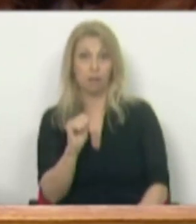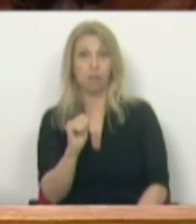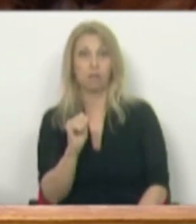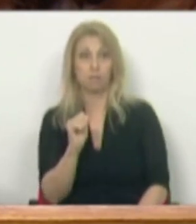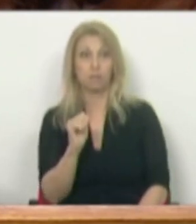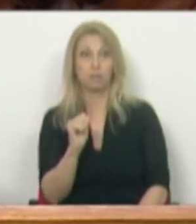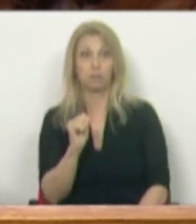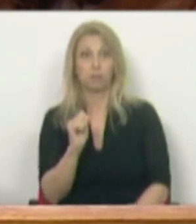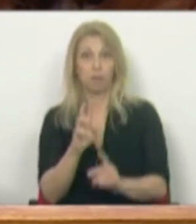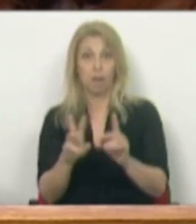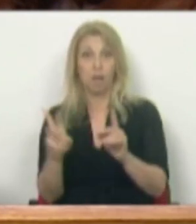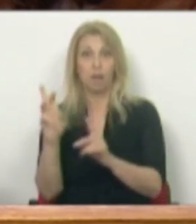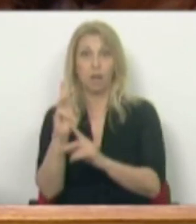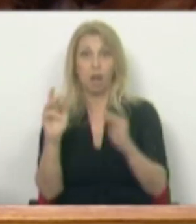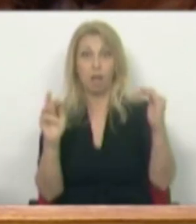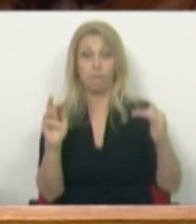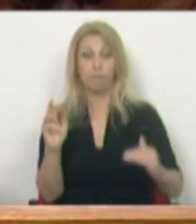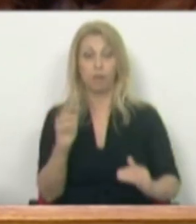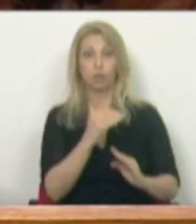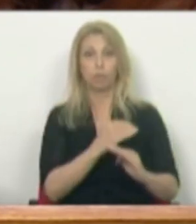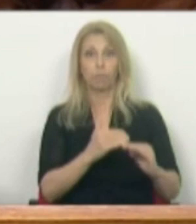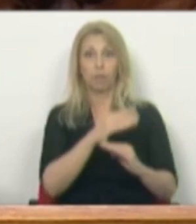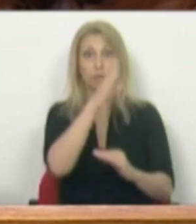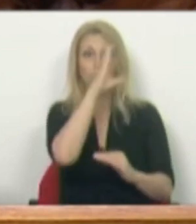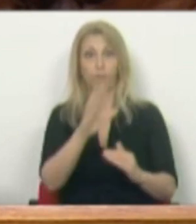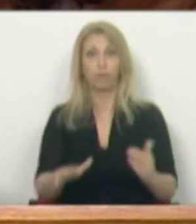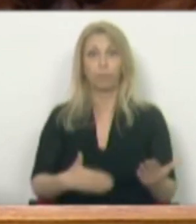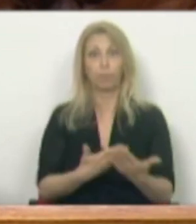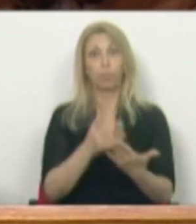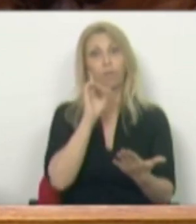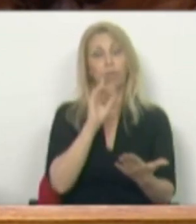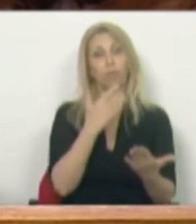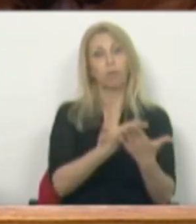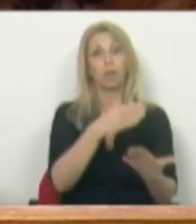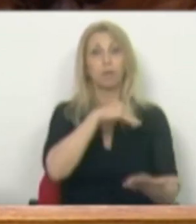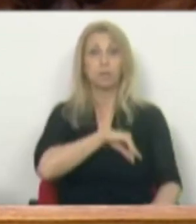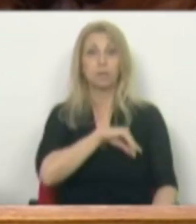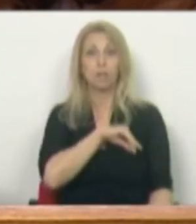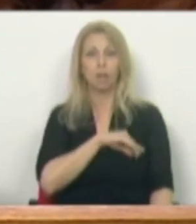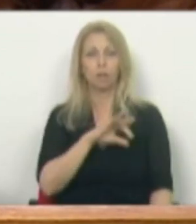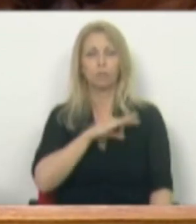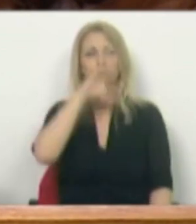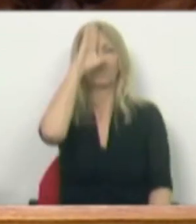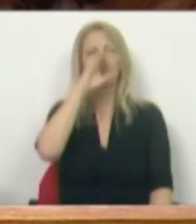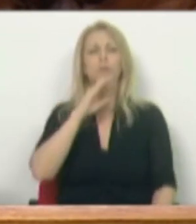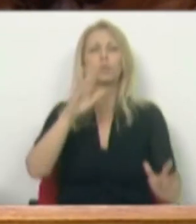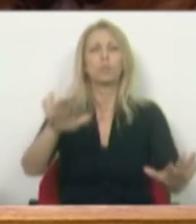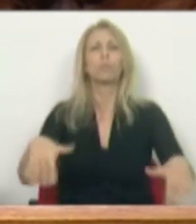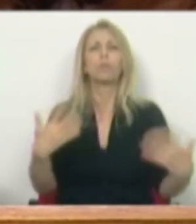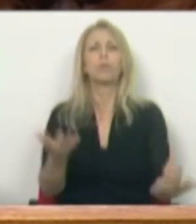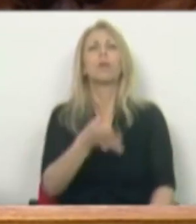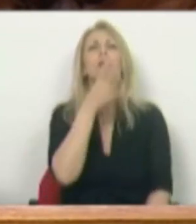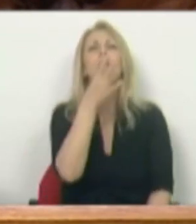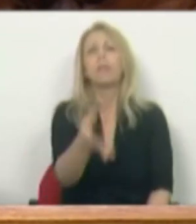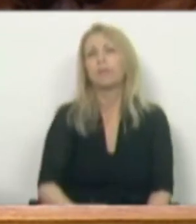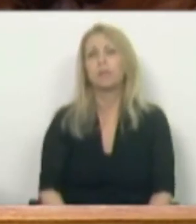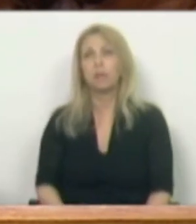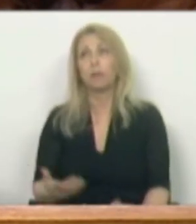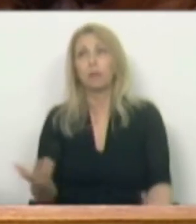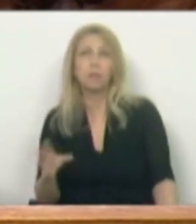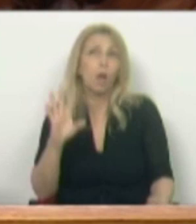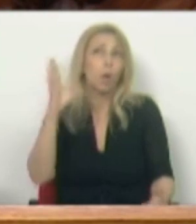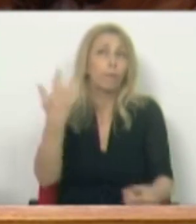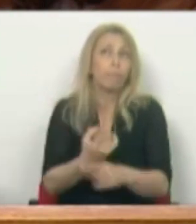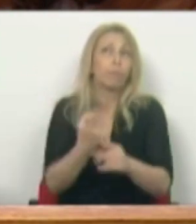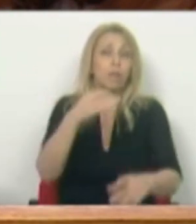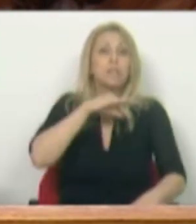crescer abaixo da média que o Governo propõe de valorização salarial. O Sr. Ministro podia aqui dizer, bem, isso acontece porque os salários da